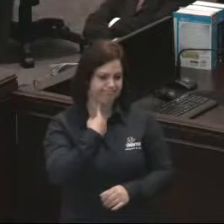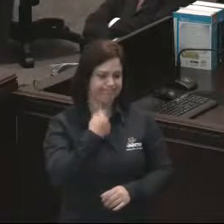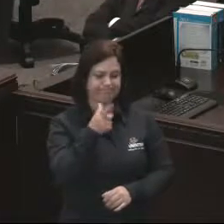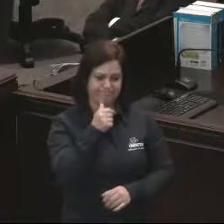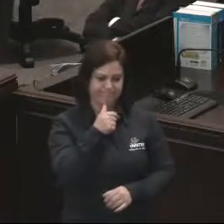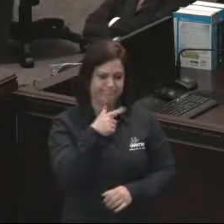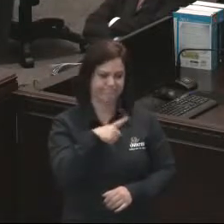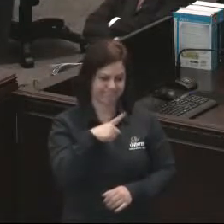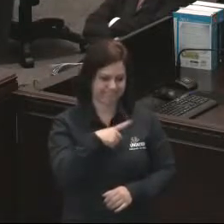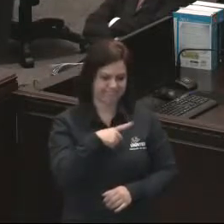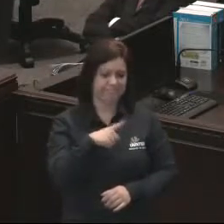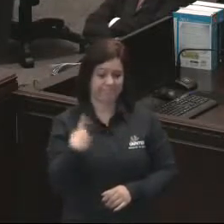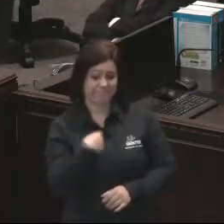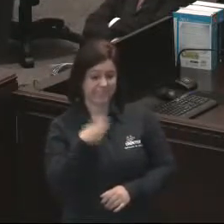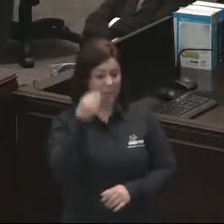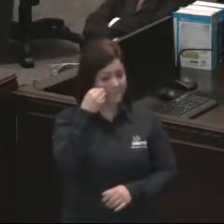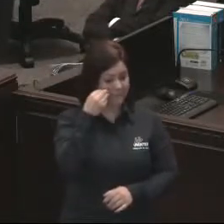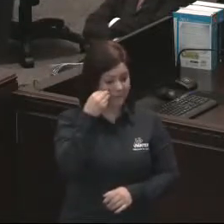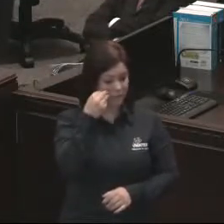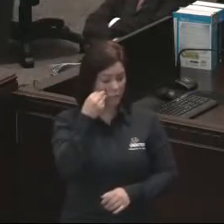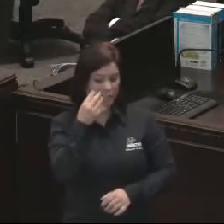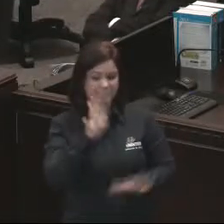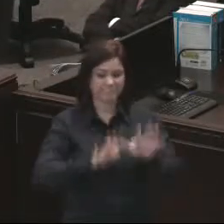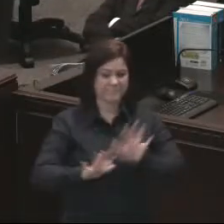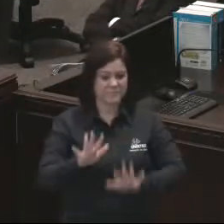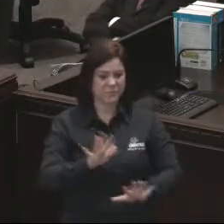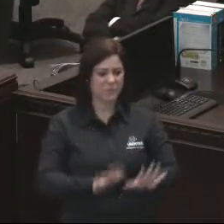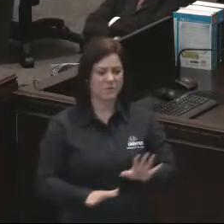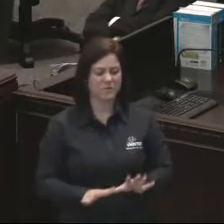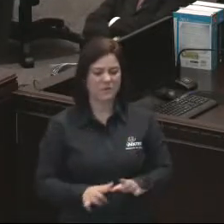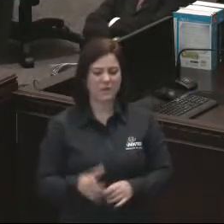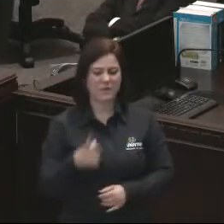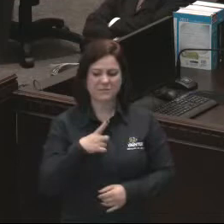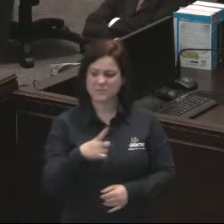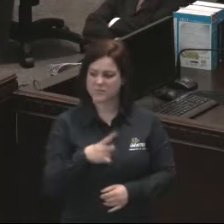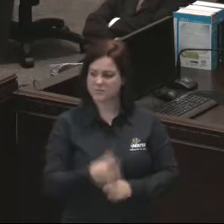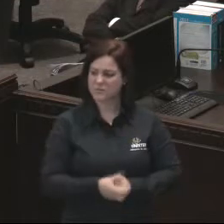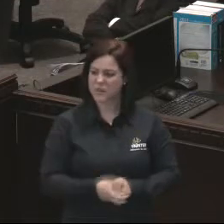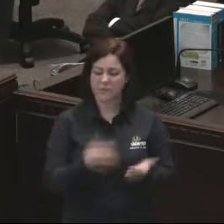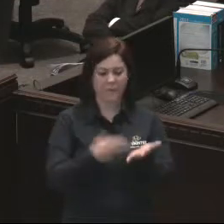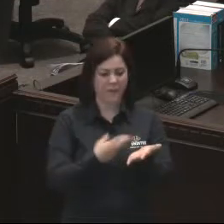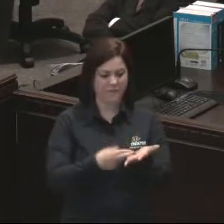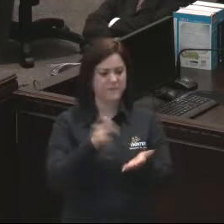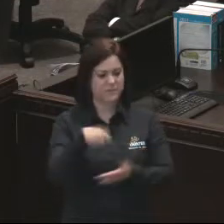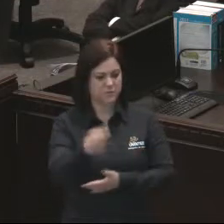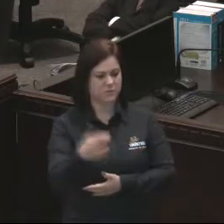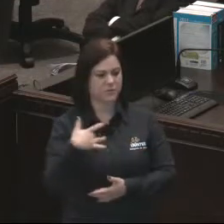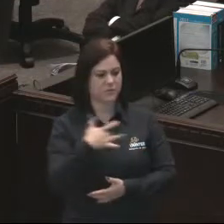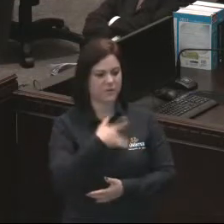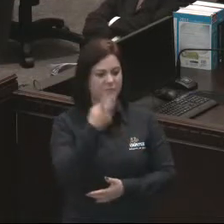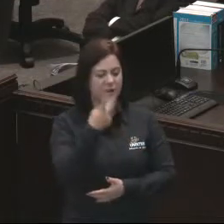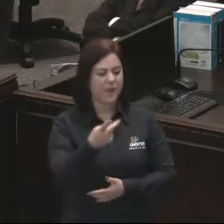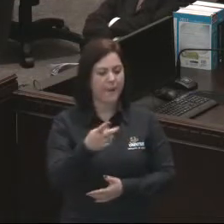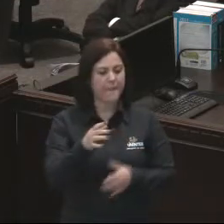formas. E há um tempo atrás a revista da Abril, aquela revista Saúde, falava que o filtro de barro